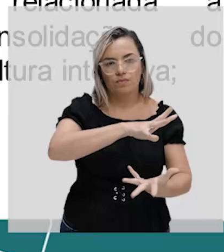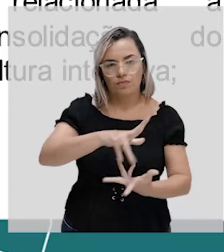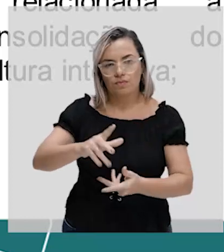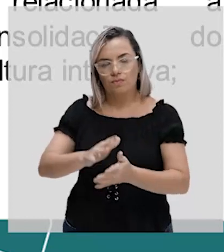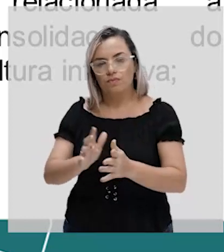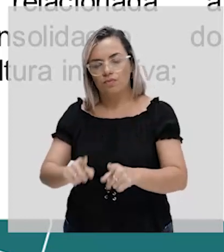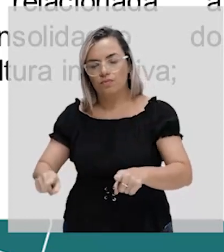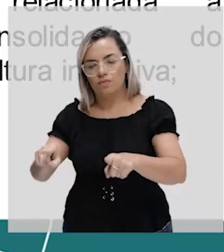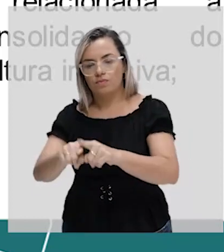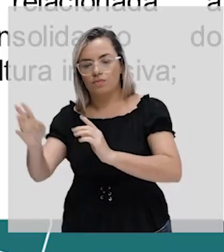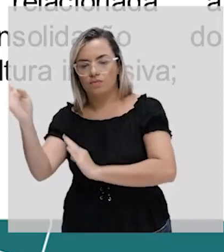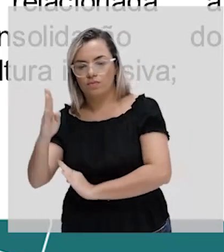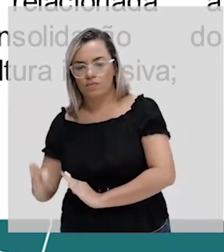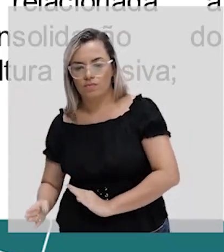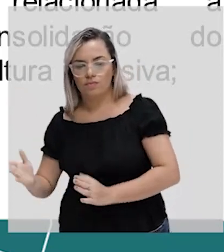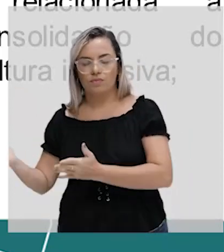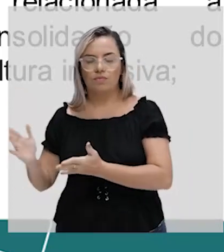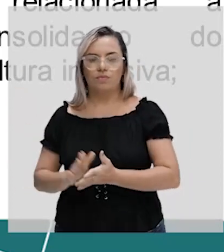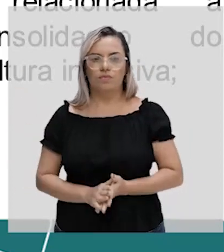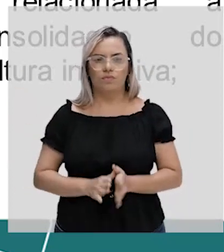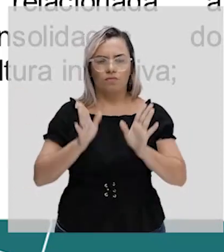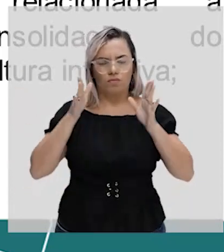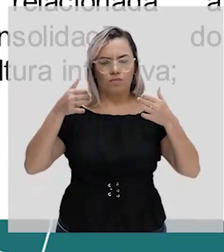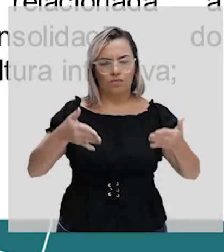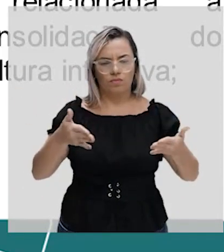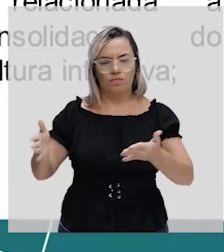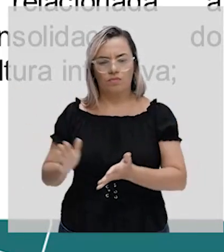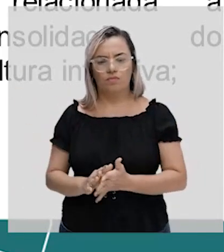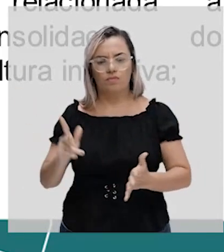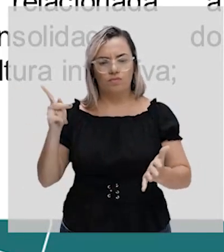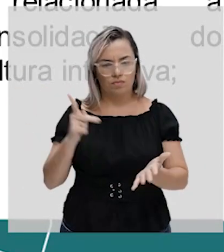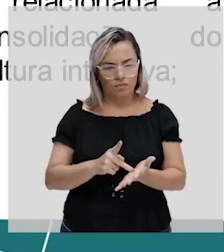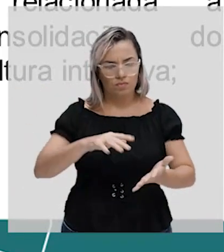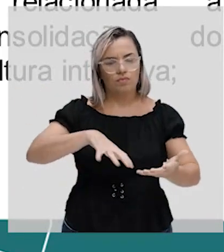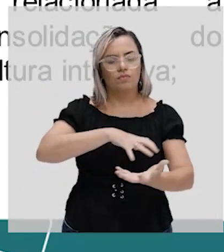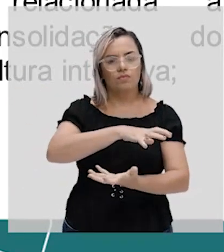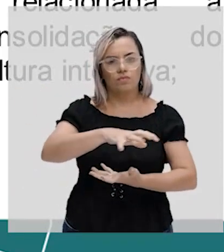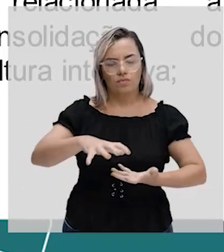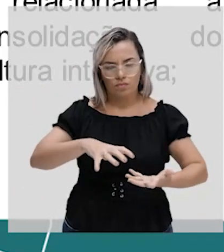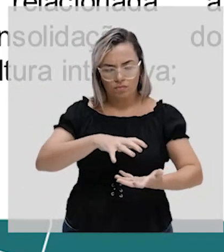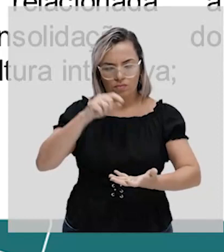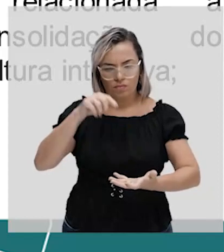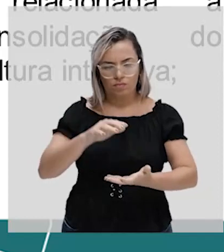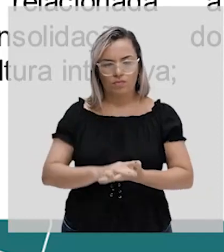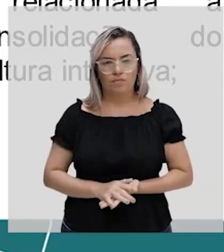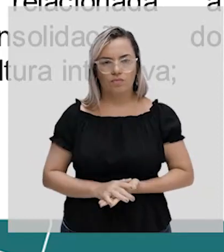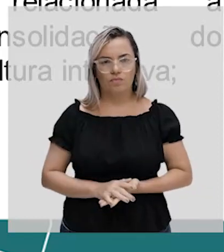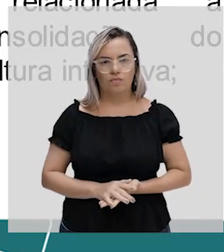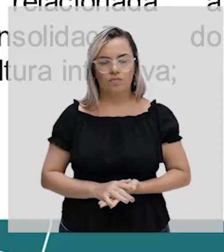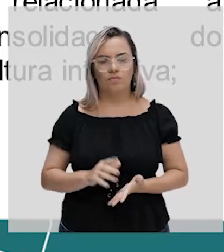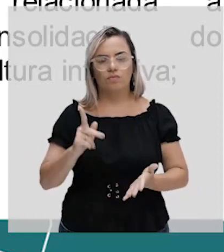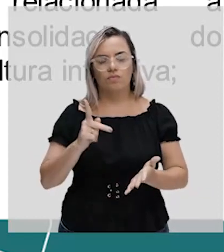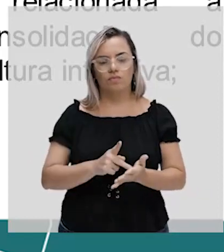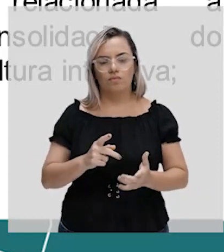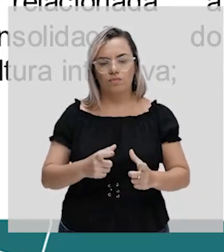quanto para o Brasil. Muita atenção, galera, tá? De fato, a Revolução Verde, o primeiro objetivo dela, que foi aumentar a